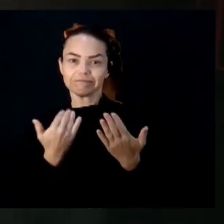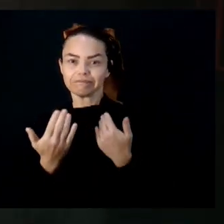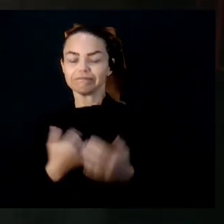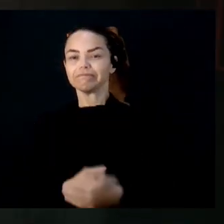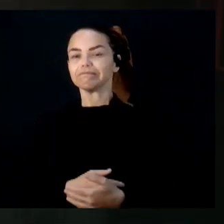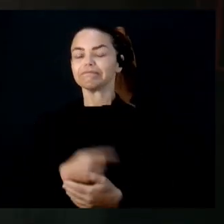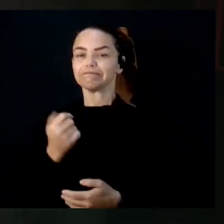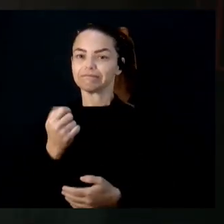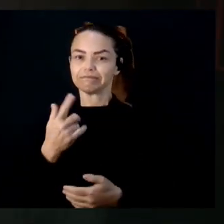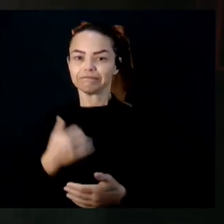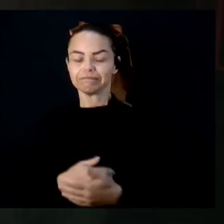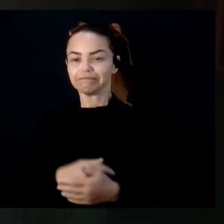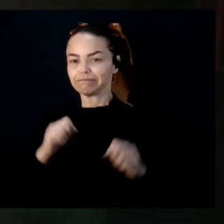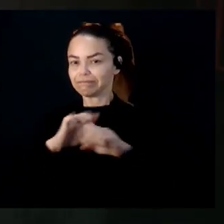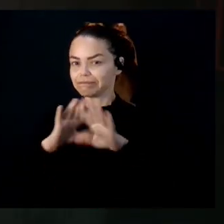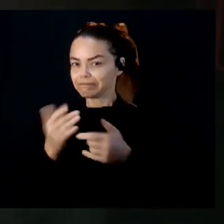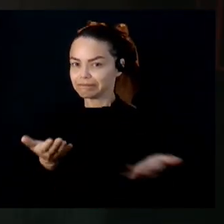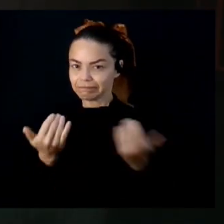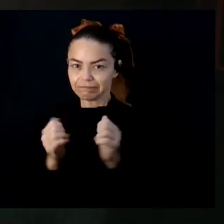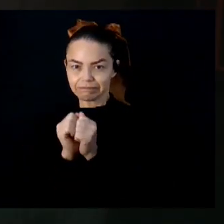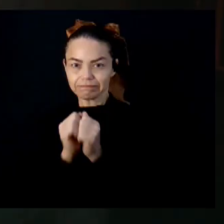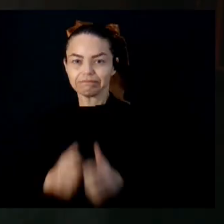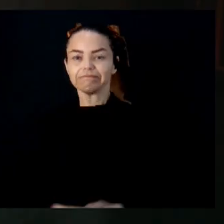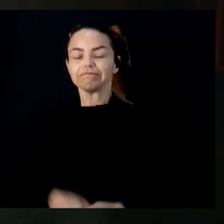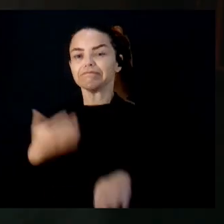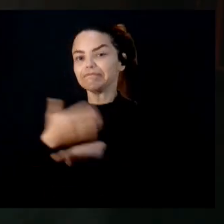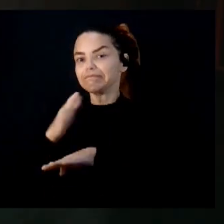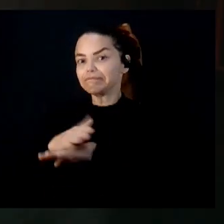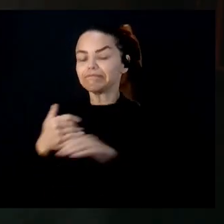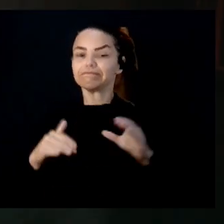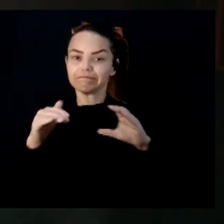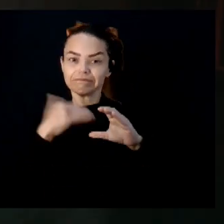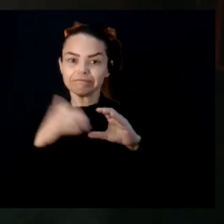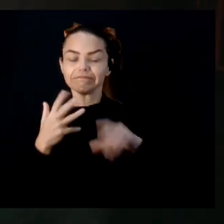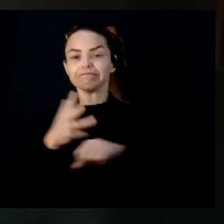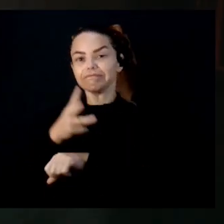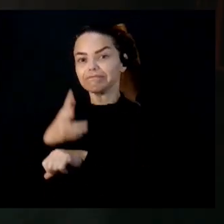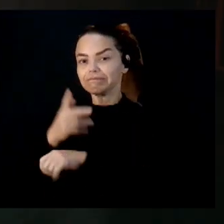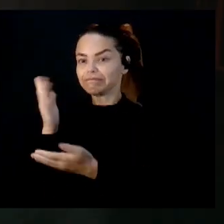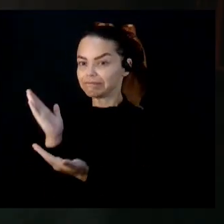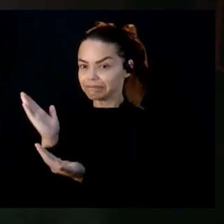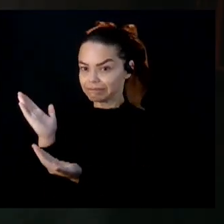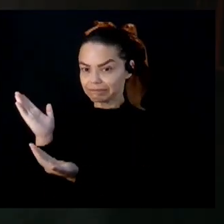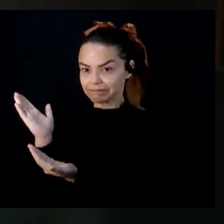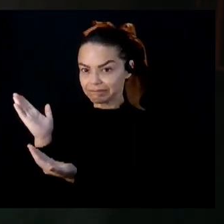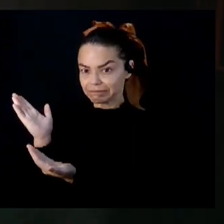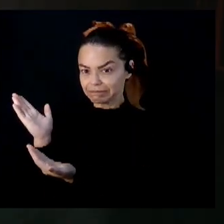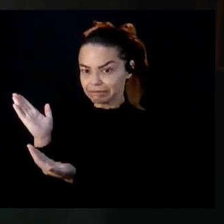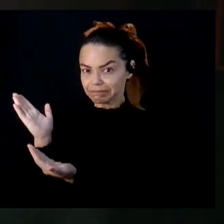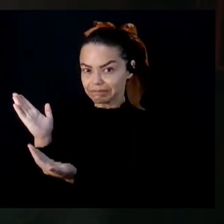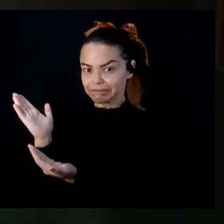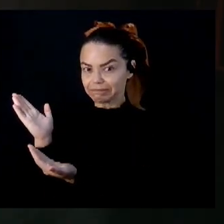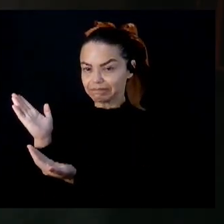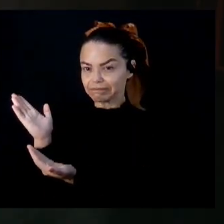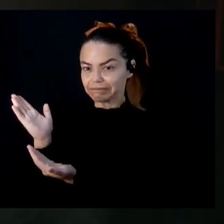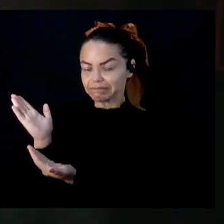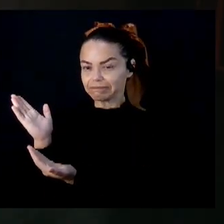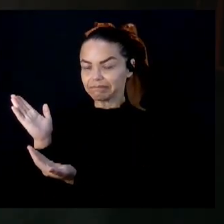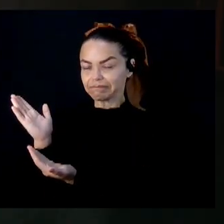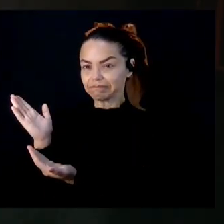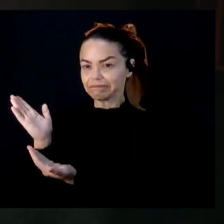claro, você vem com a gente. Participe pelo WhatsApp da TV Câmara Campinas no 19